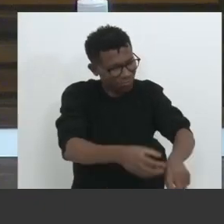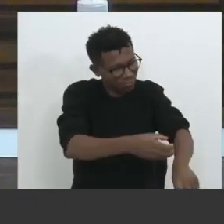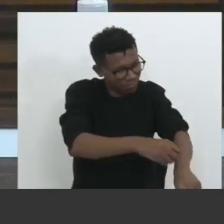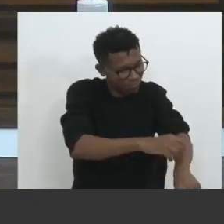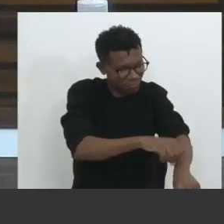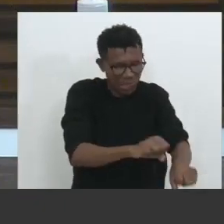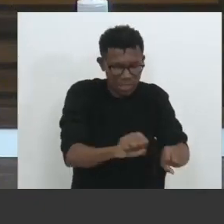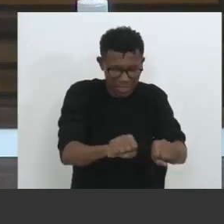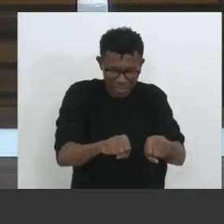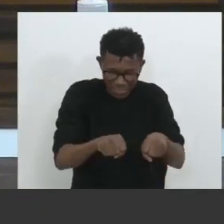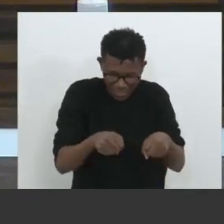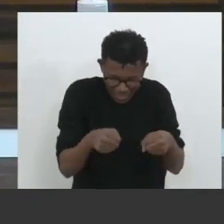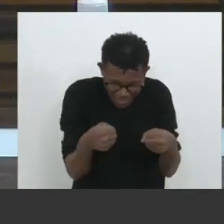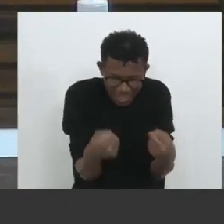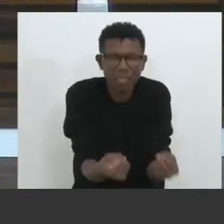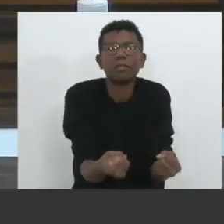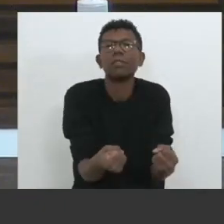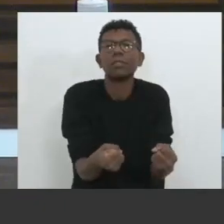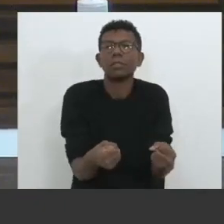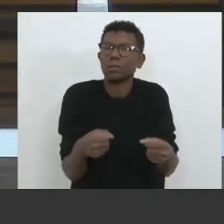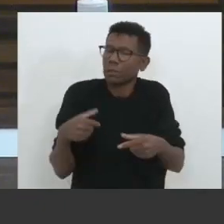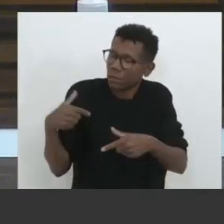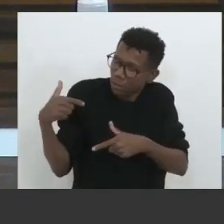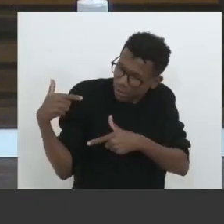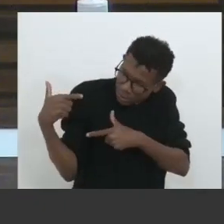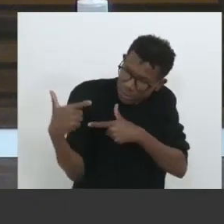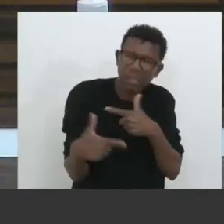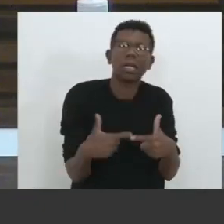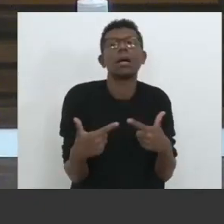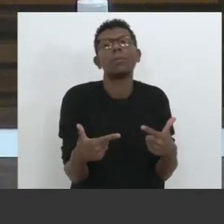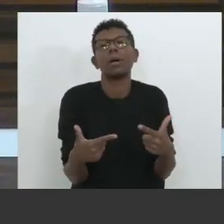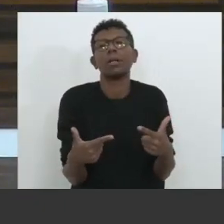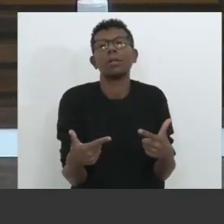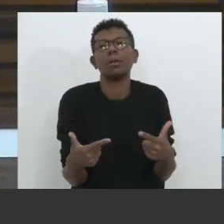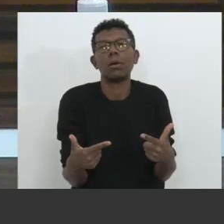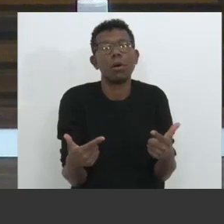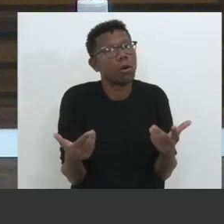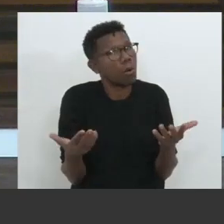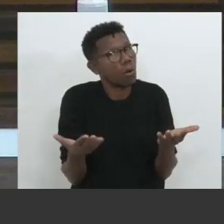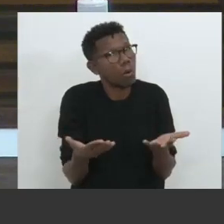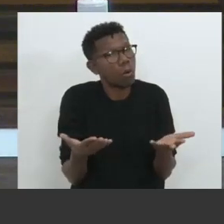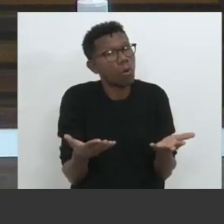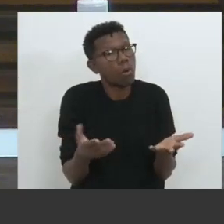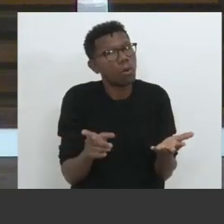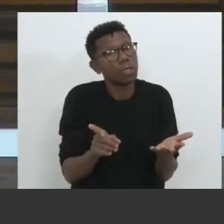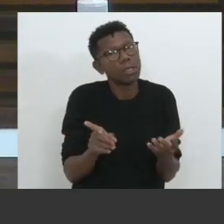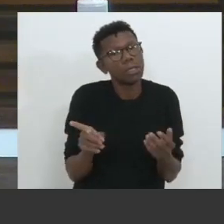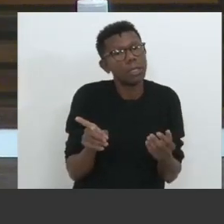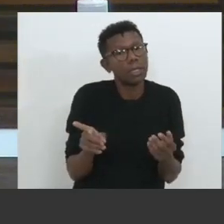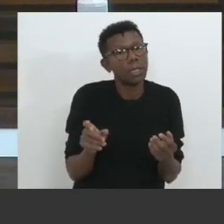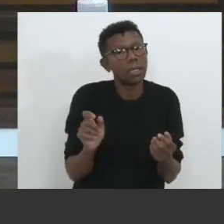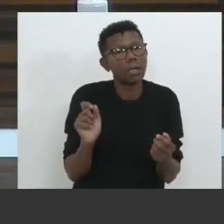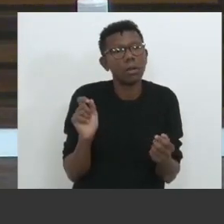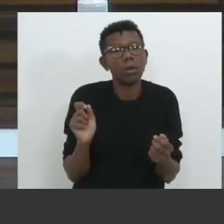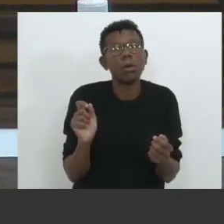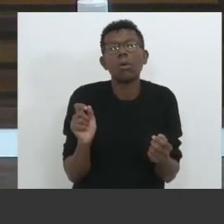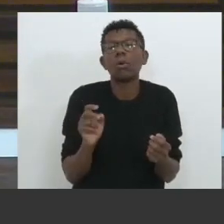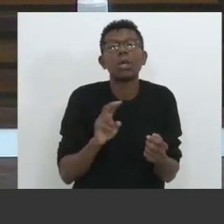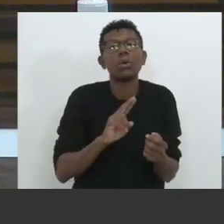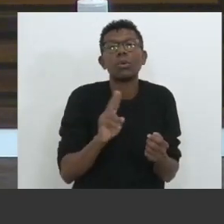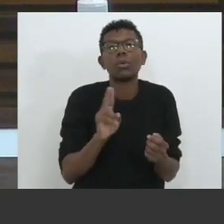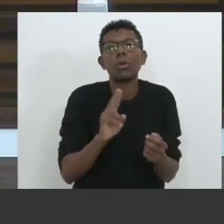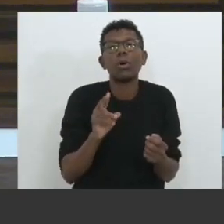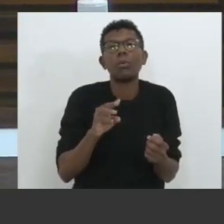Eh e ele eh e hoje ele tá trazendo de volta o nome dos Mamonas